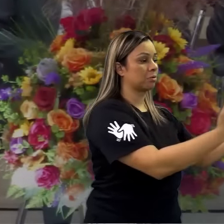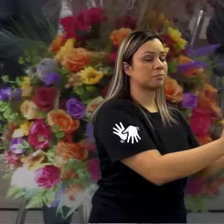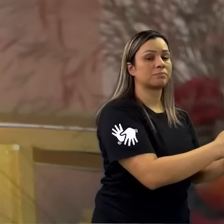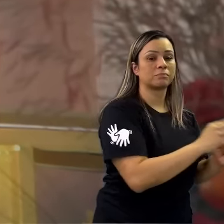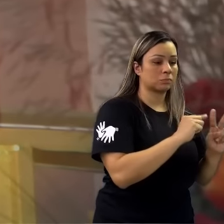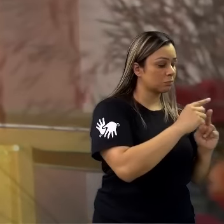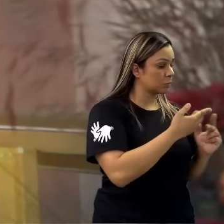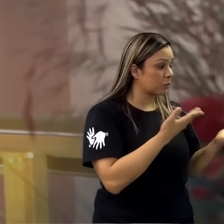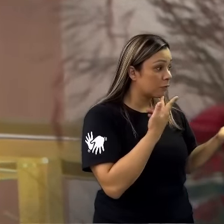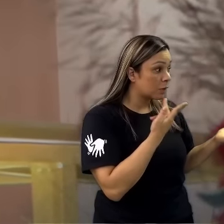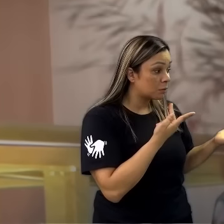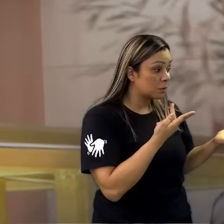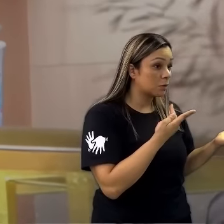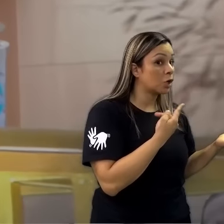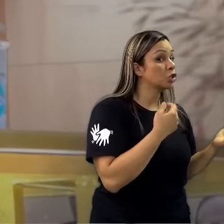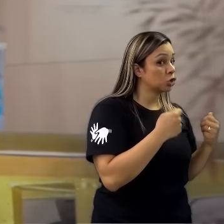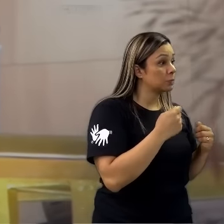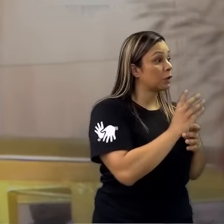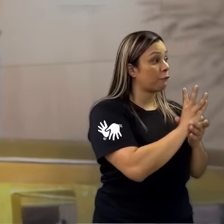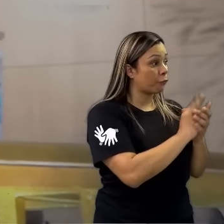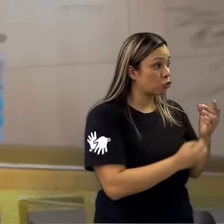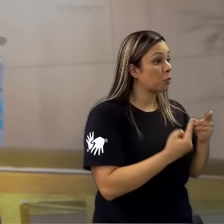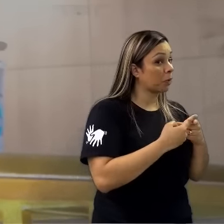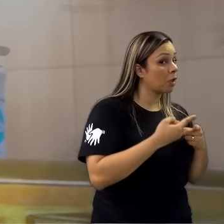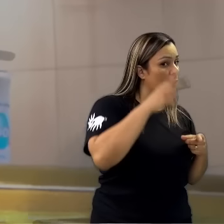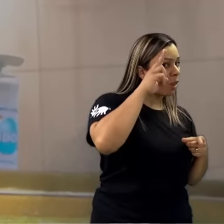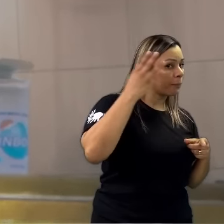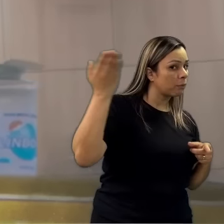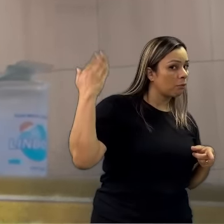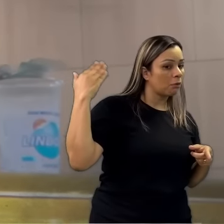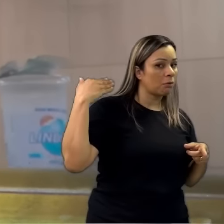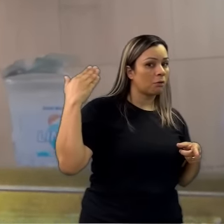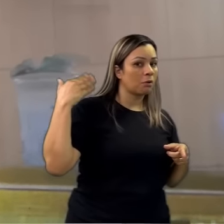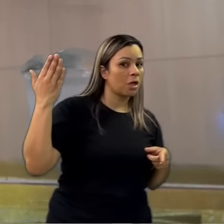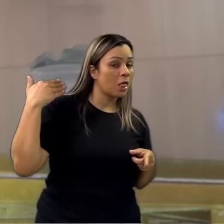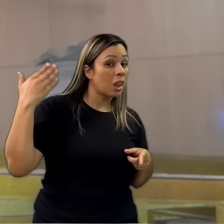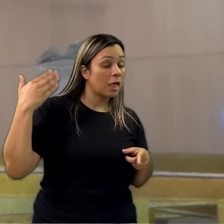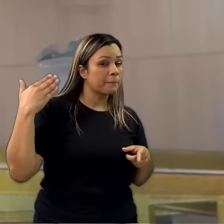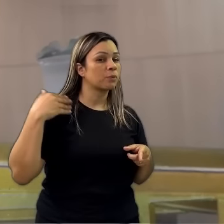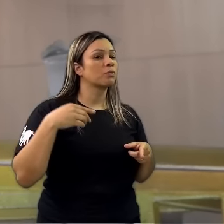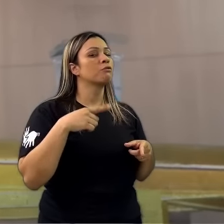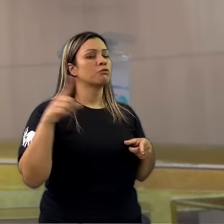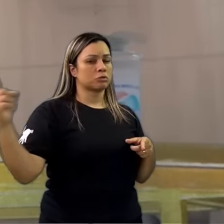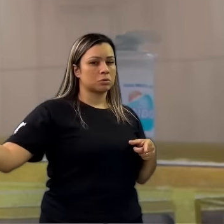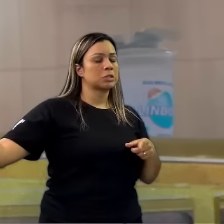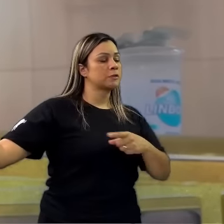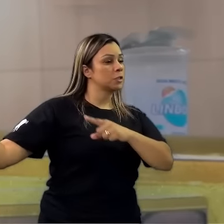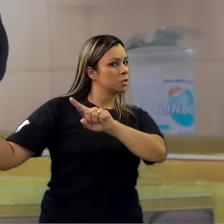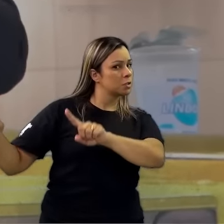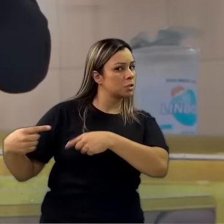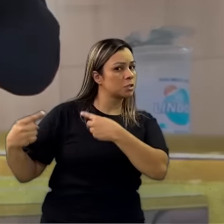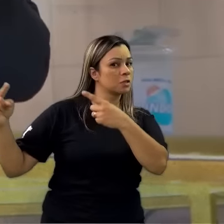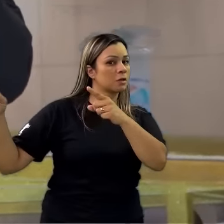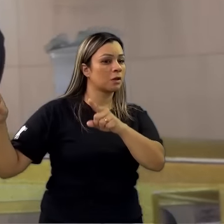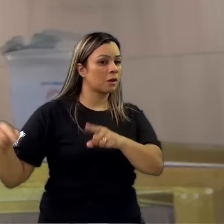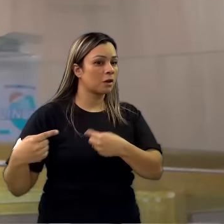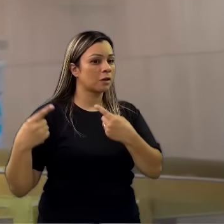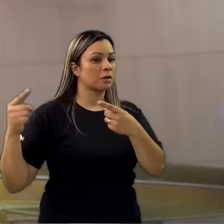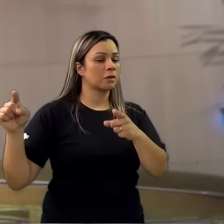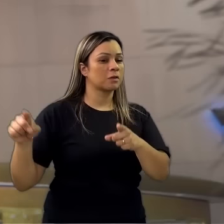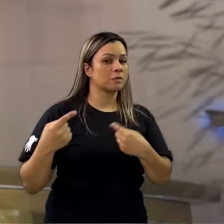porque eu tô vendo o rosto que mesmo que perseguiu nós em débito tá perseguindo nós em listra aqui só tem uma coisa os perseguidor de derby percebeu que se deixar